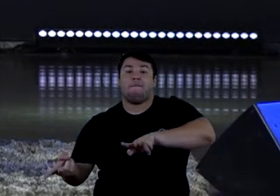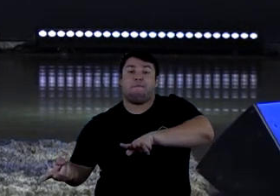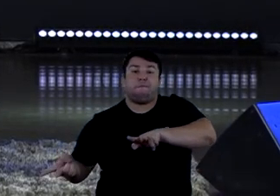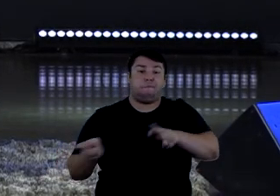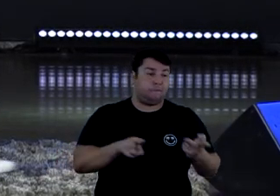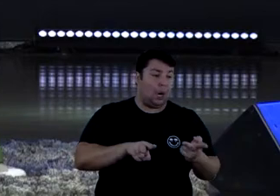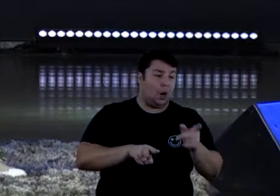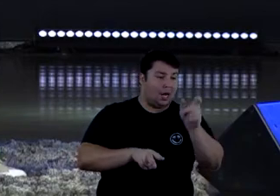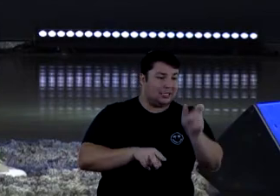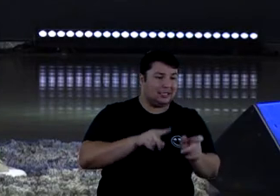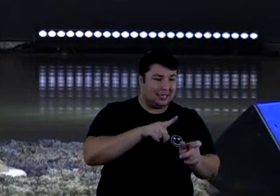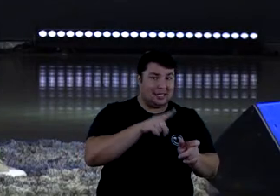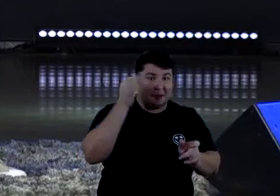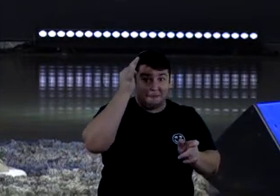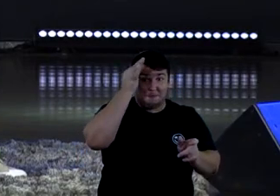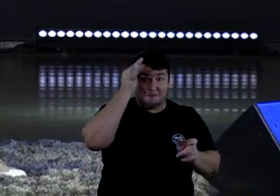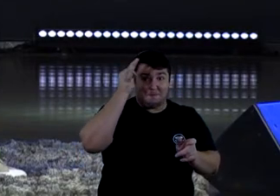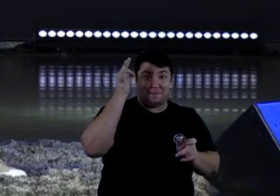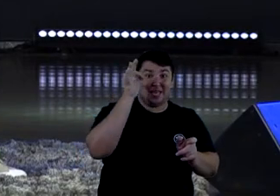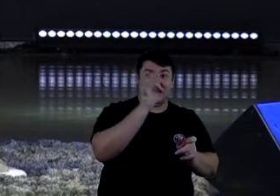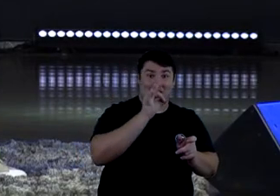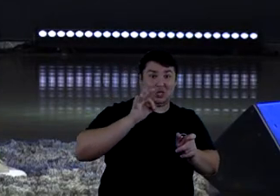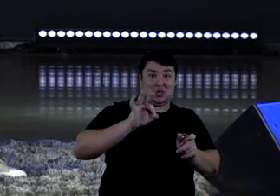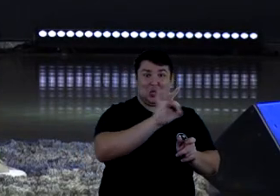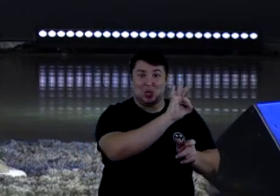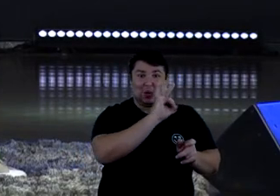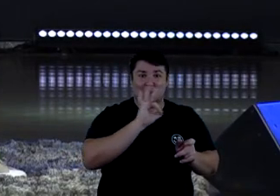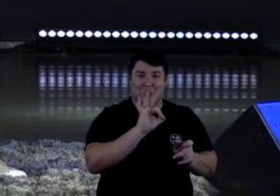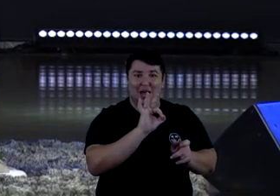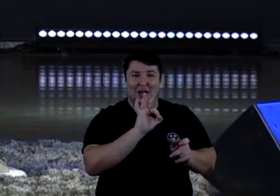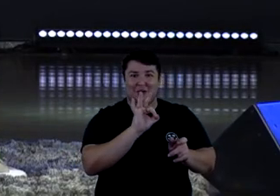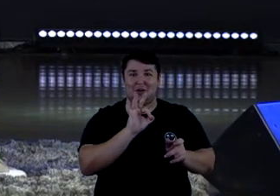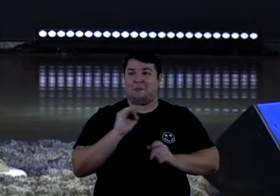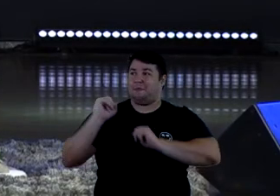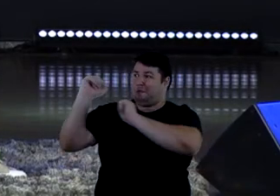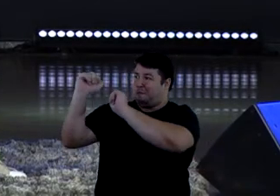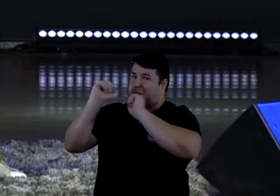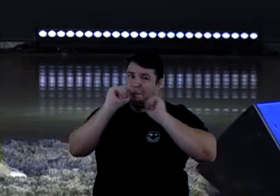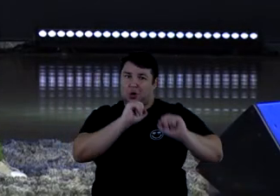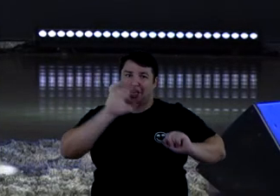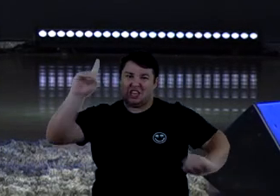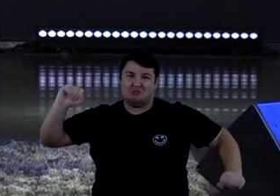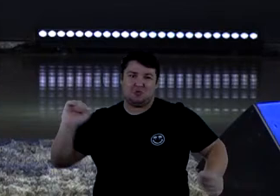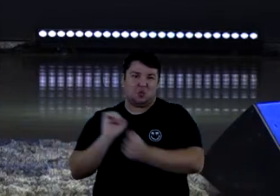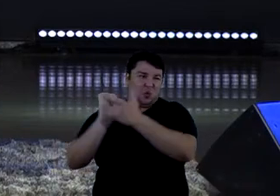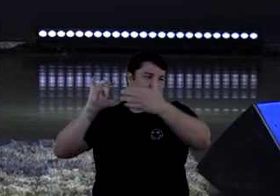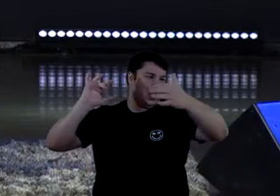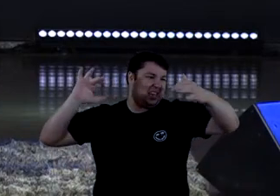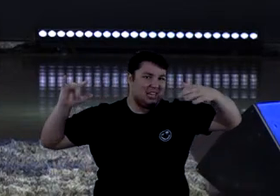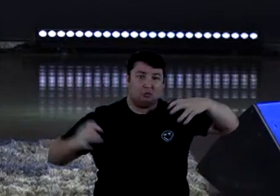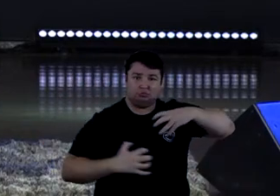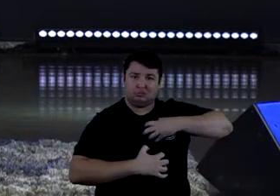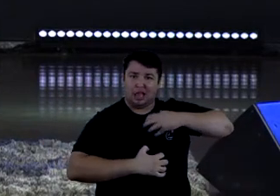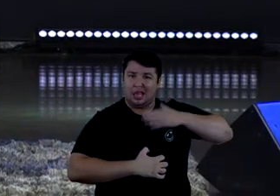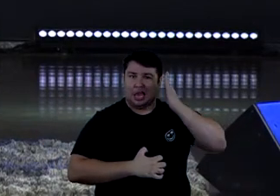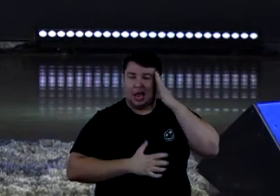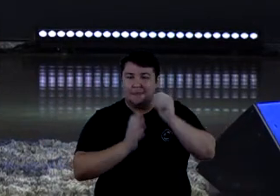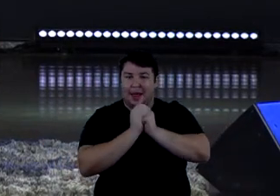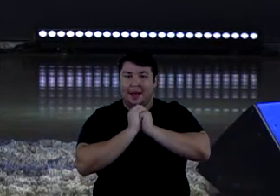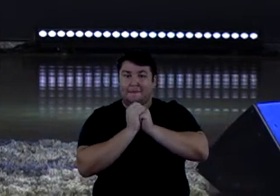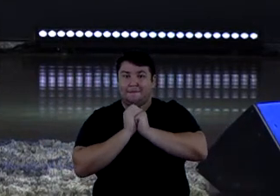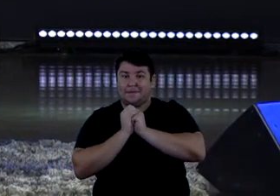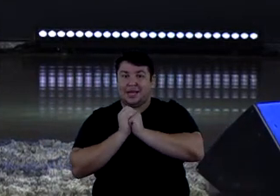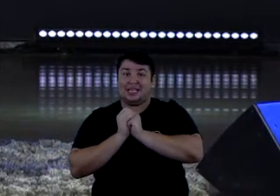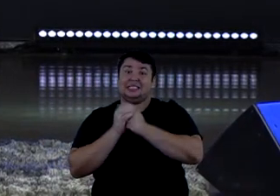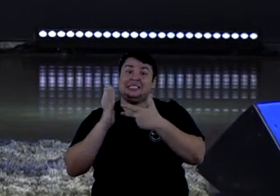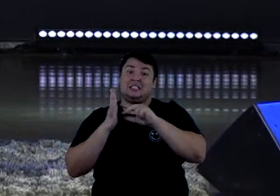espiritual, que compartilha da natureza de Deus, do poder de Deus, da glória de Deus. Isso é um processo